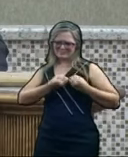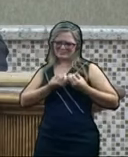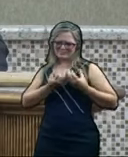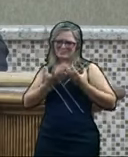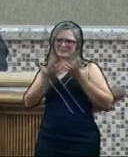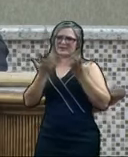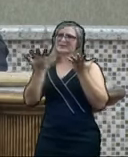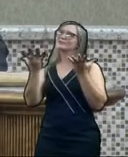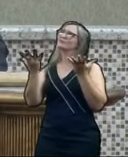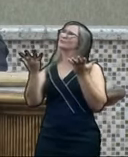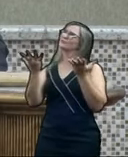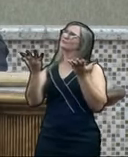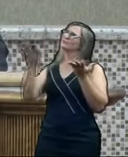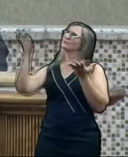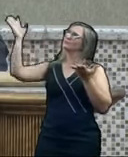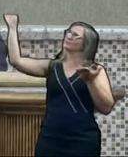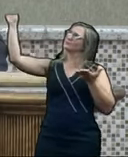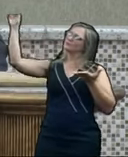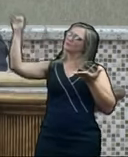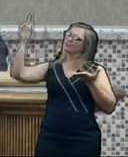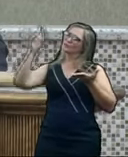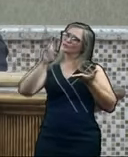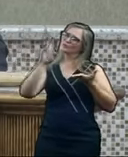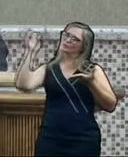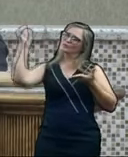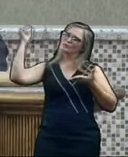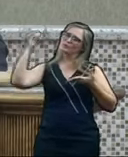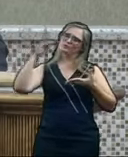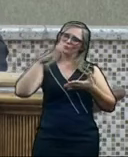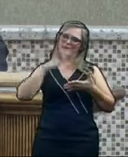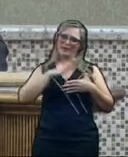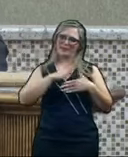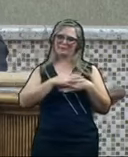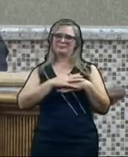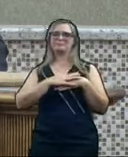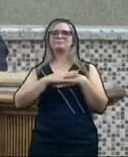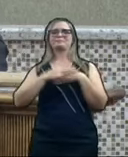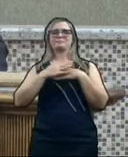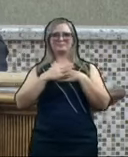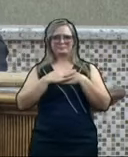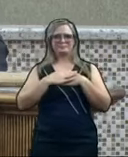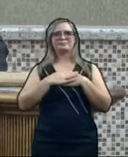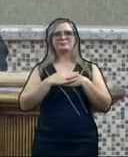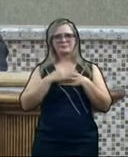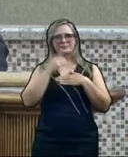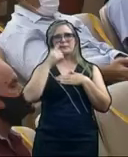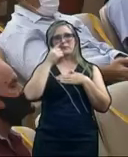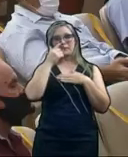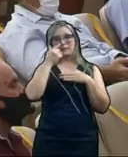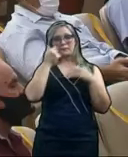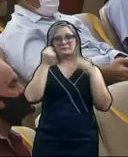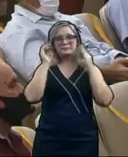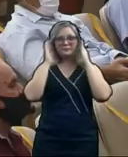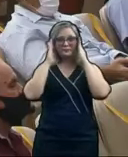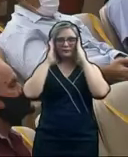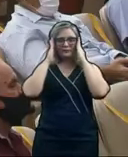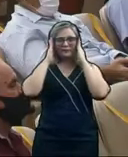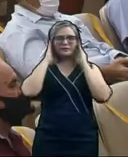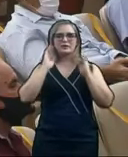Williams não sei o sobrenome dele não depois te falo Bom dia seguinte quando foi quebrantado